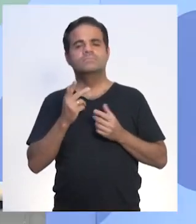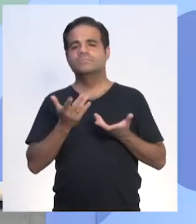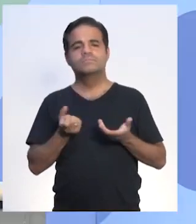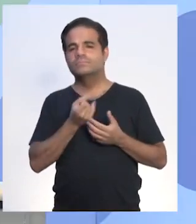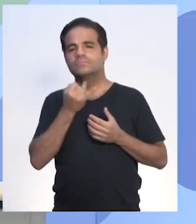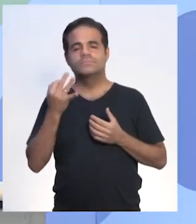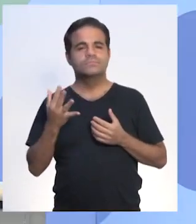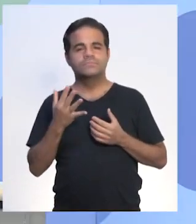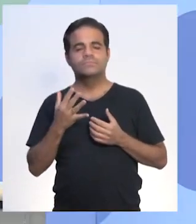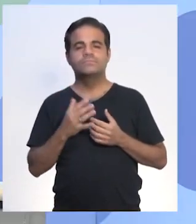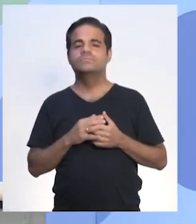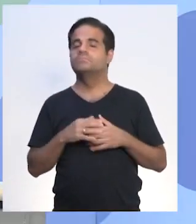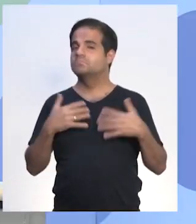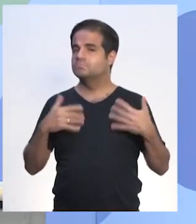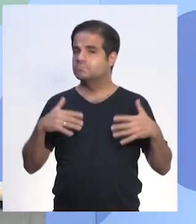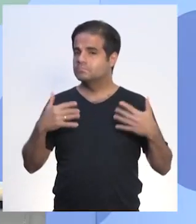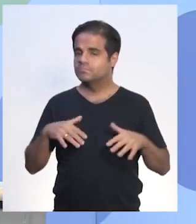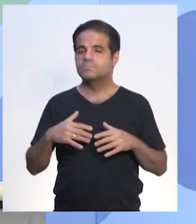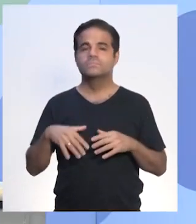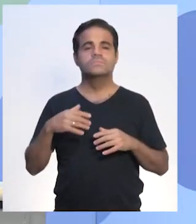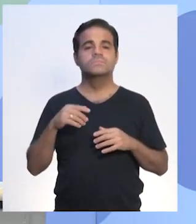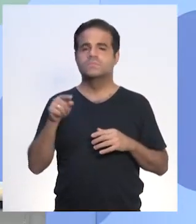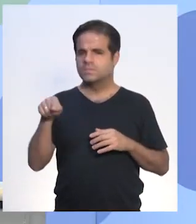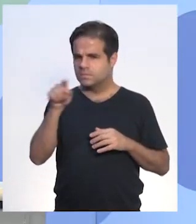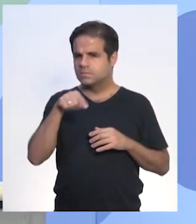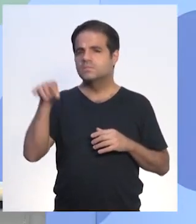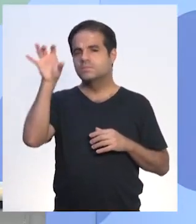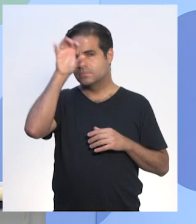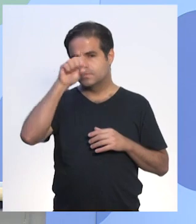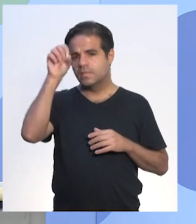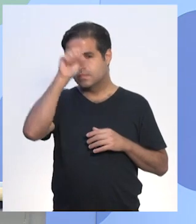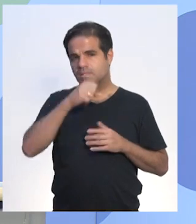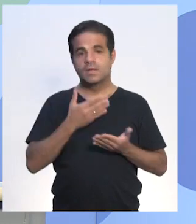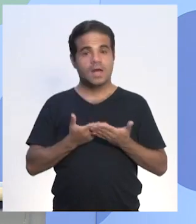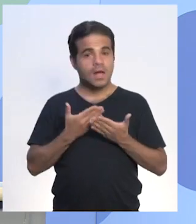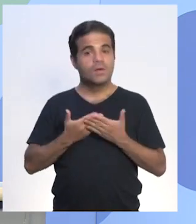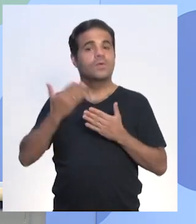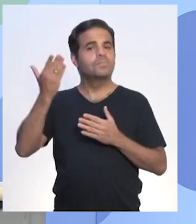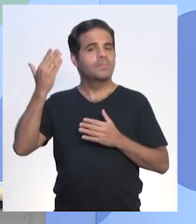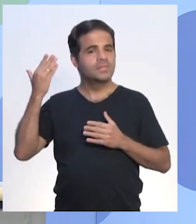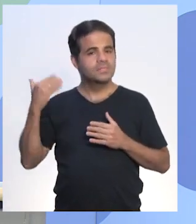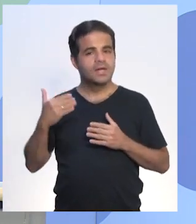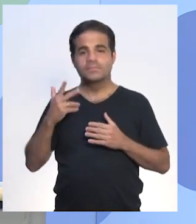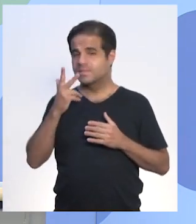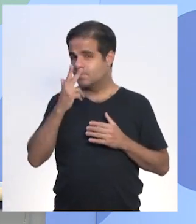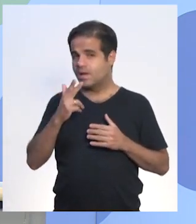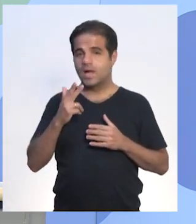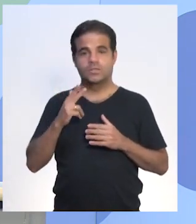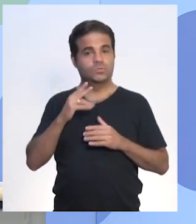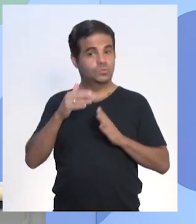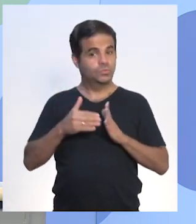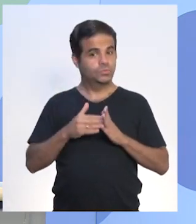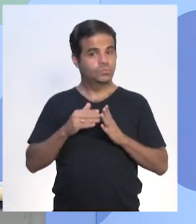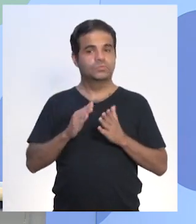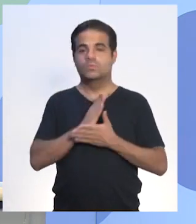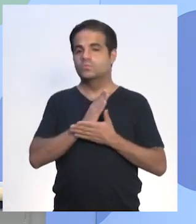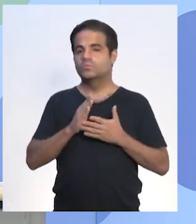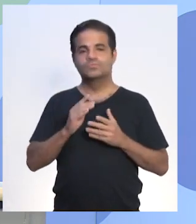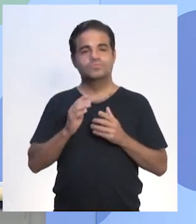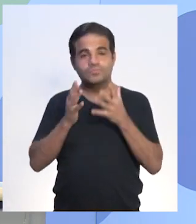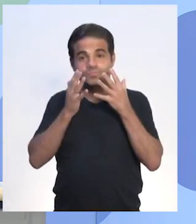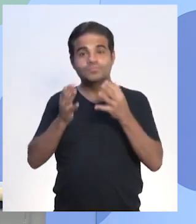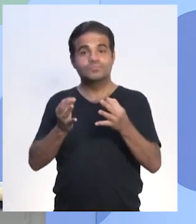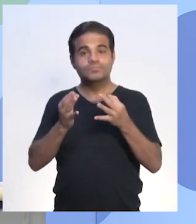chat? Olha, professor Inês, eu digo para você que eles aprenderam que era anagrama na aula passada, mas eles não prestaram, não todos, tá? Alguns, não